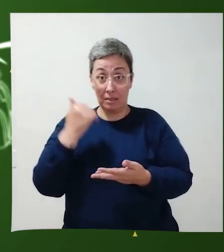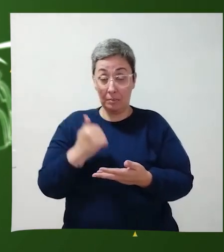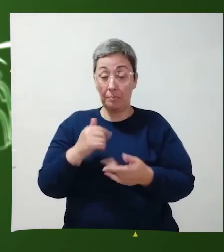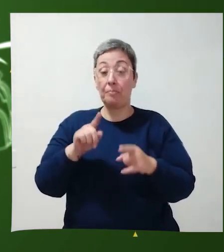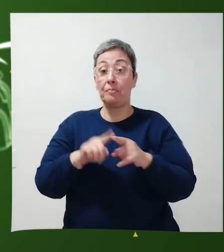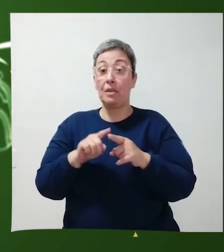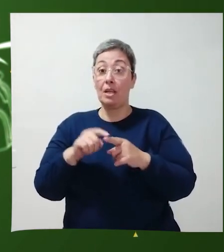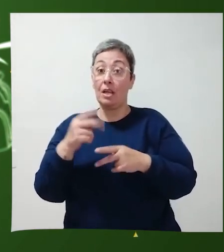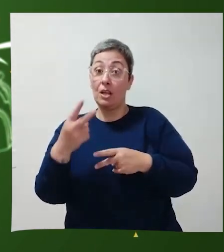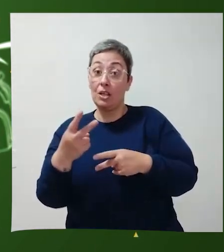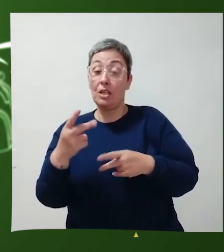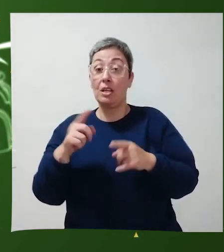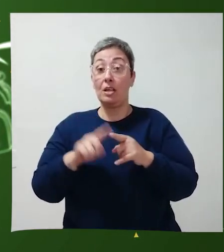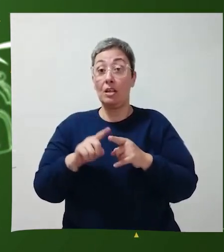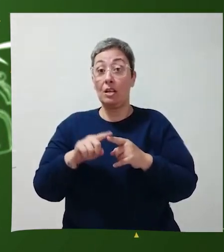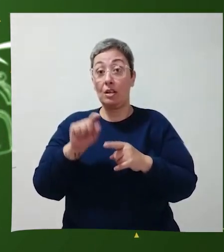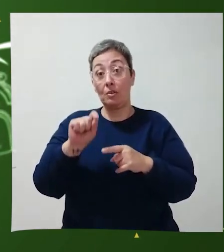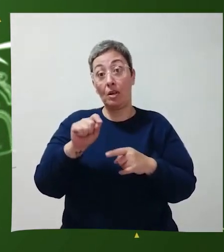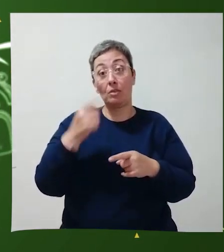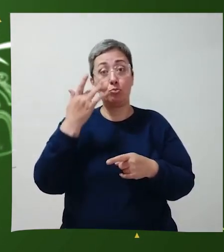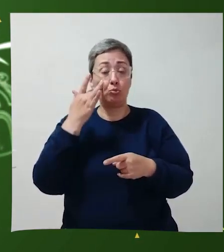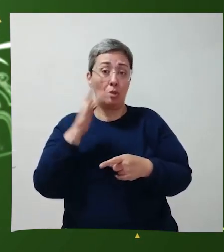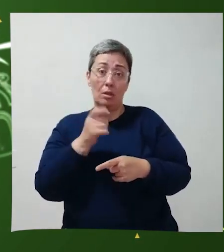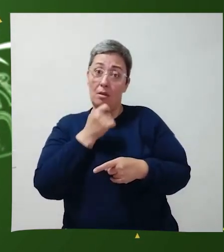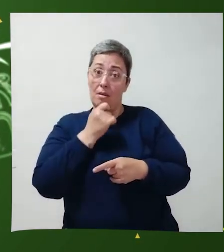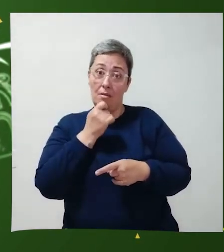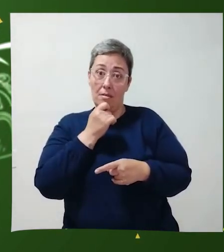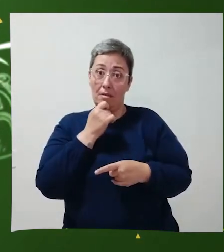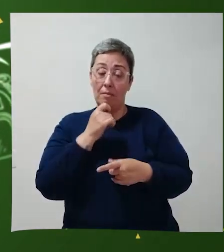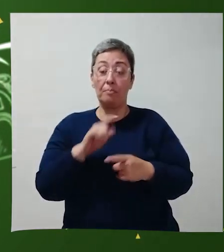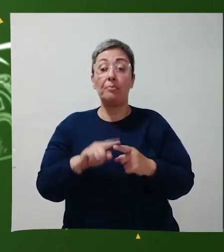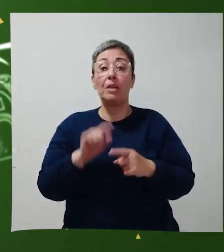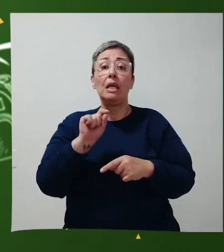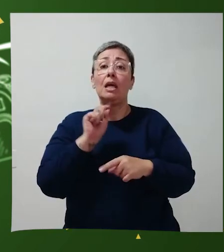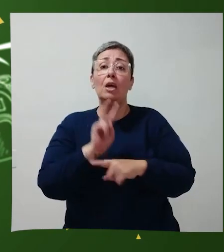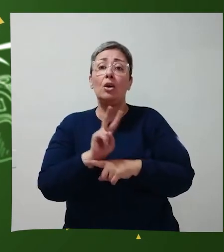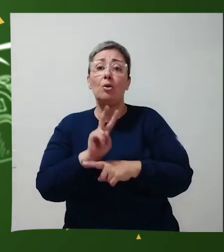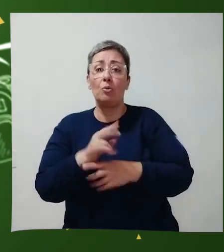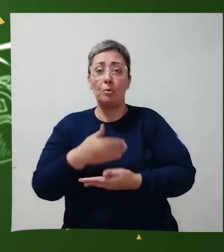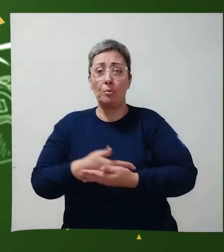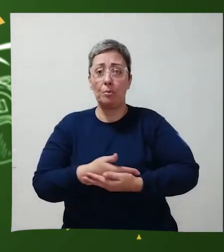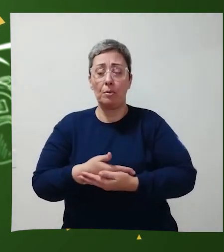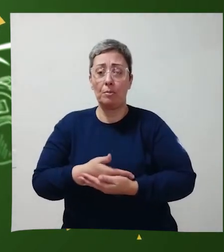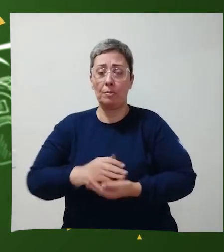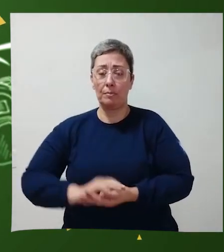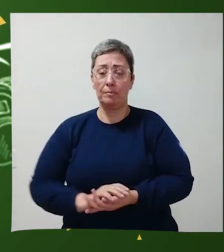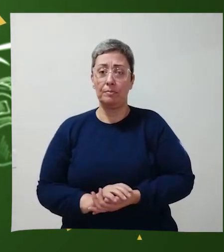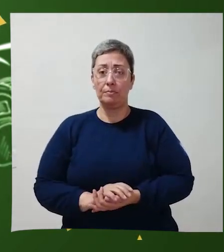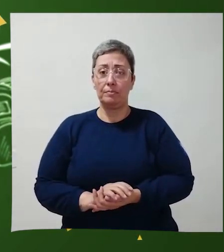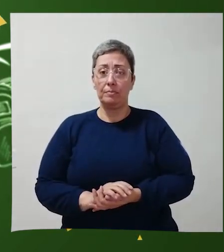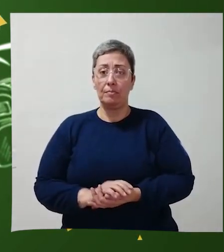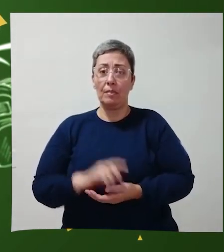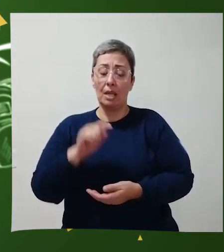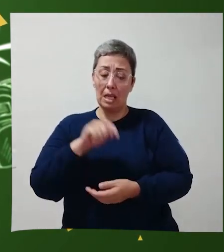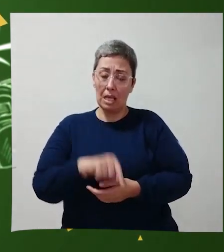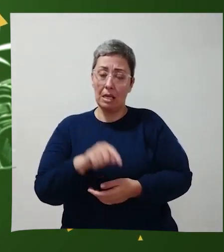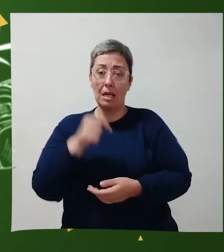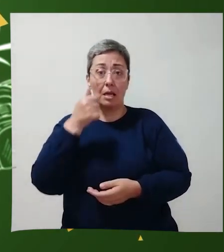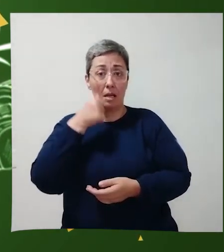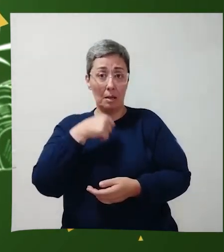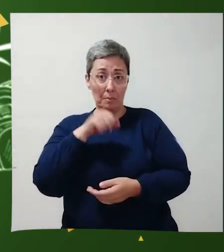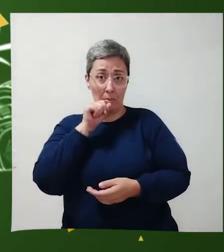Essas duas aqui. E aqui é para os que não sabem, né? E quem cuida desses bebês? Aqui são